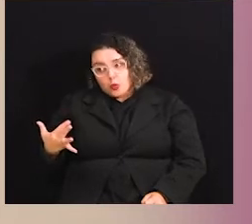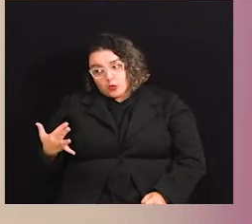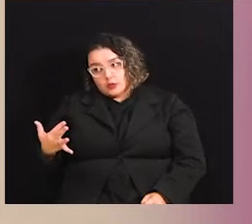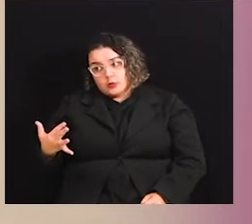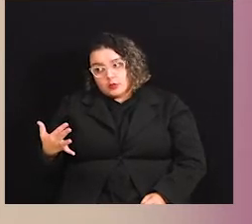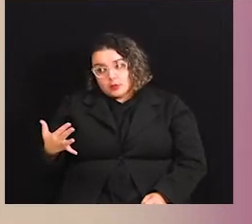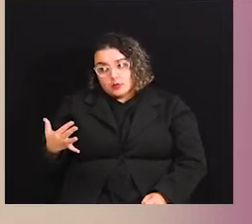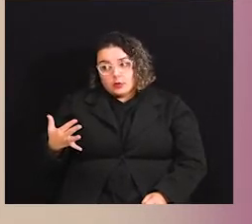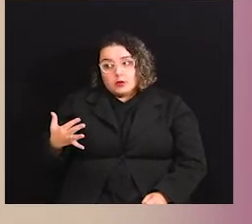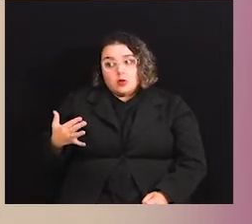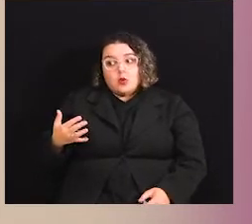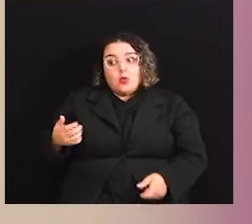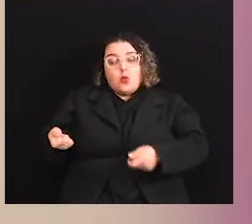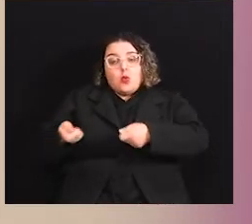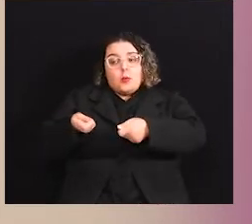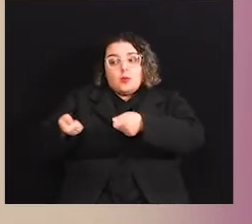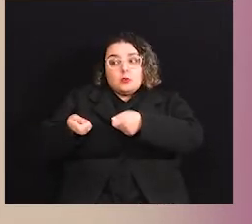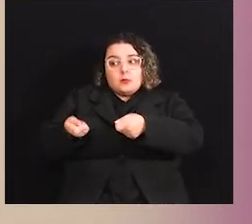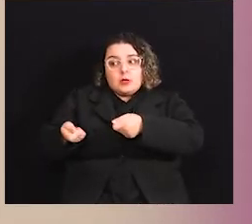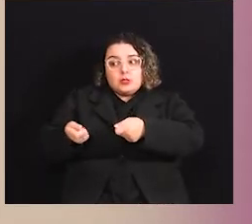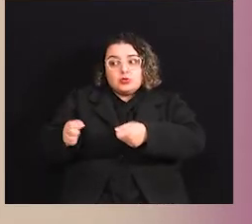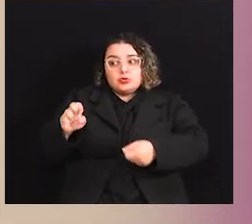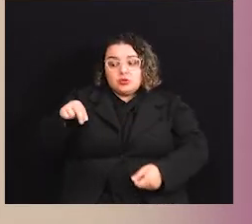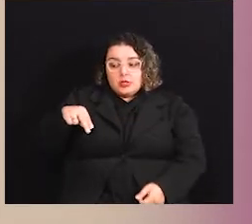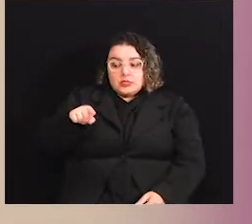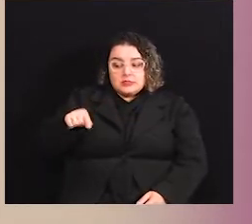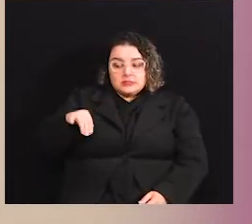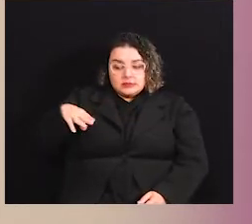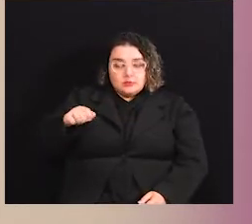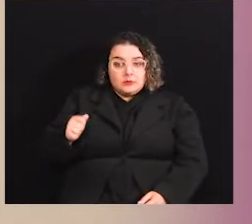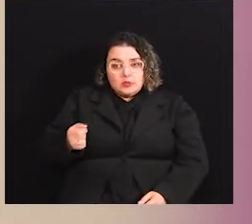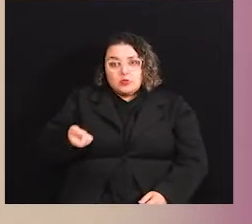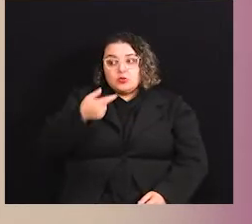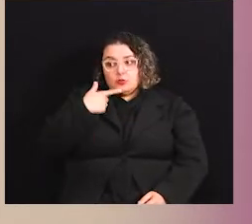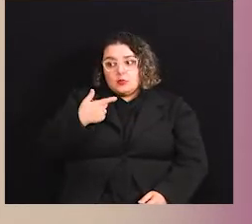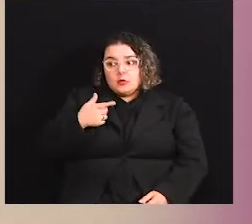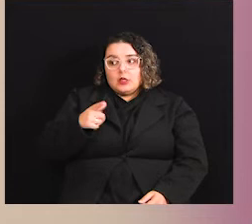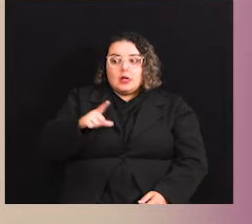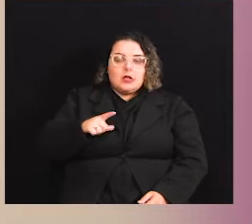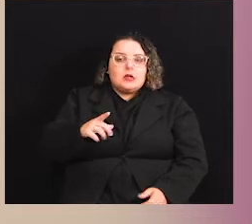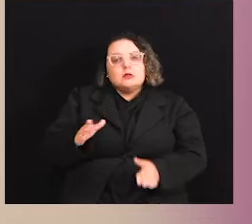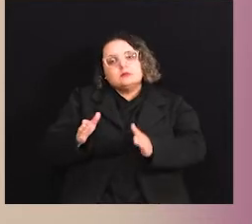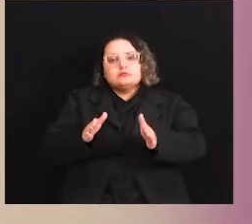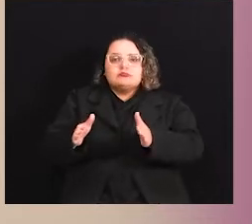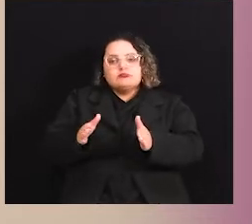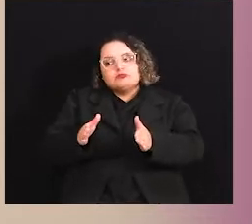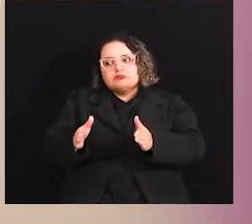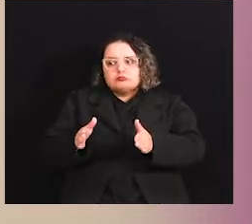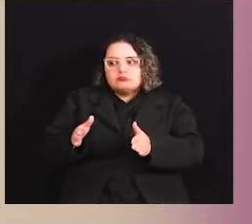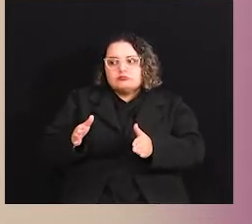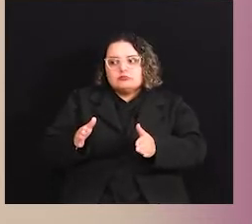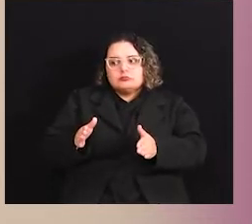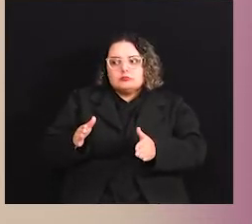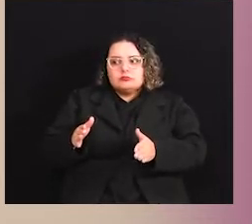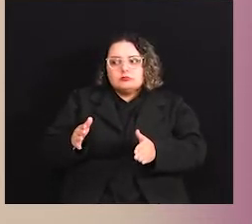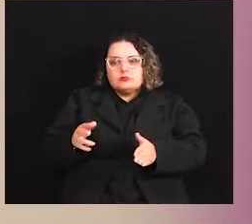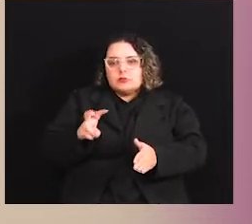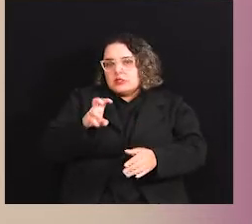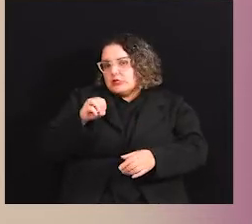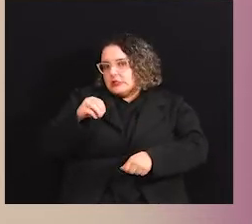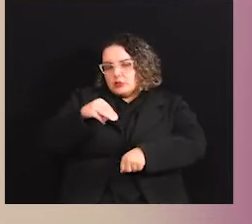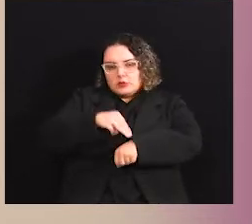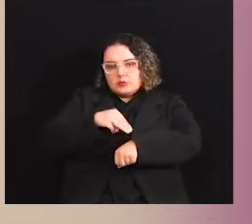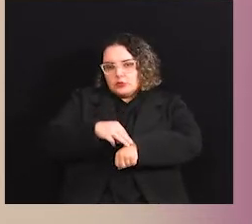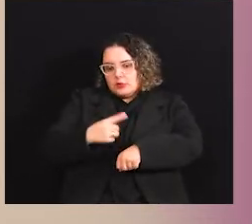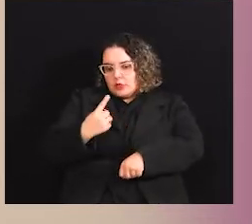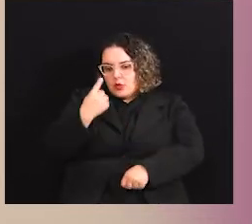ingerir tem que ser meio equivalente à quantidade de enzima que ele tomou, e a gente tem uma duração desse produto de aproximadamente 50